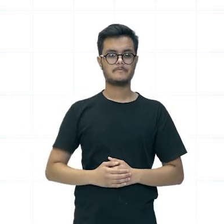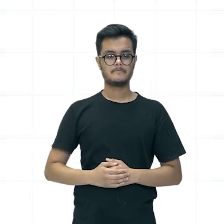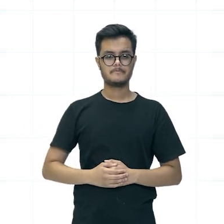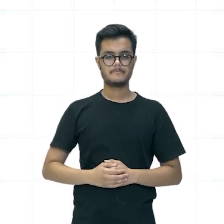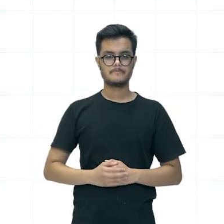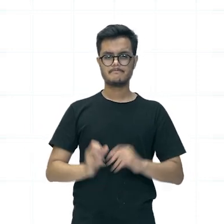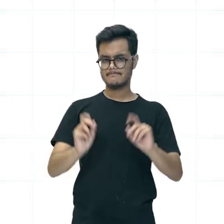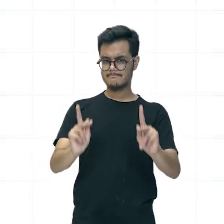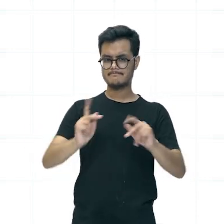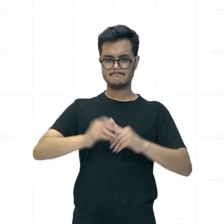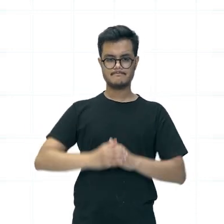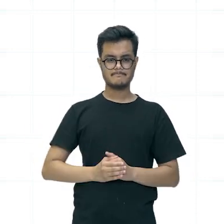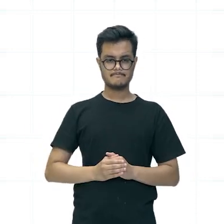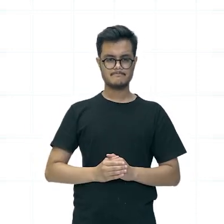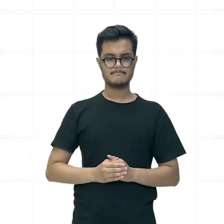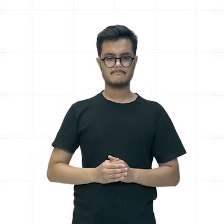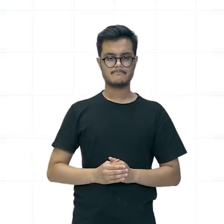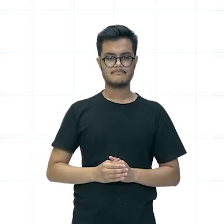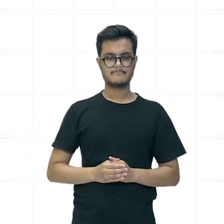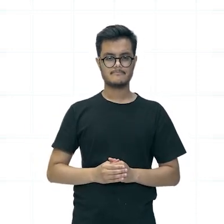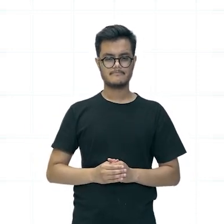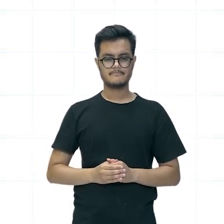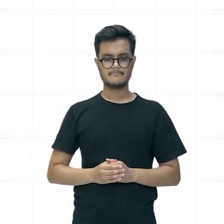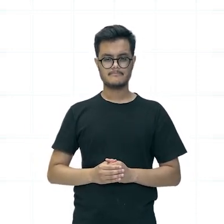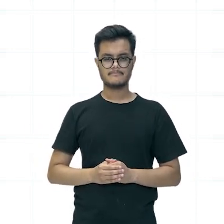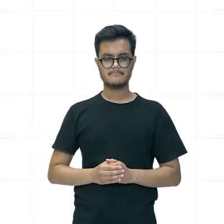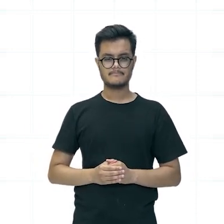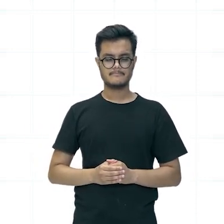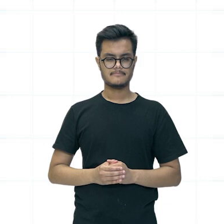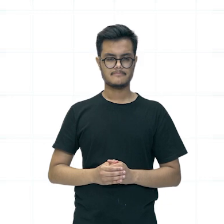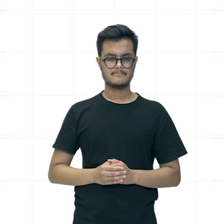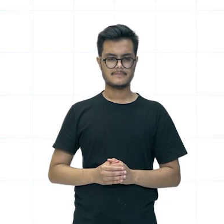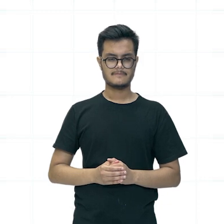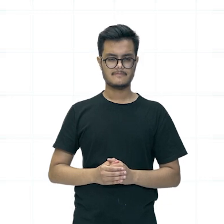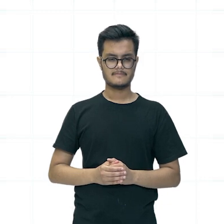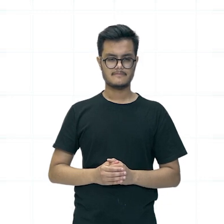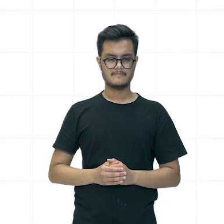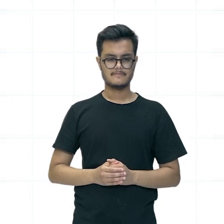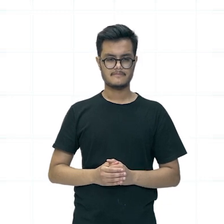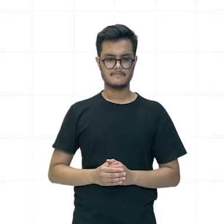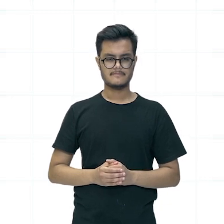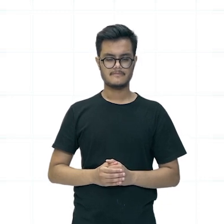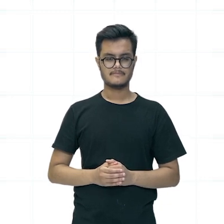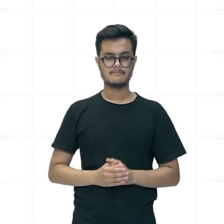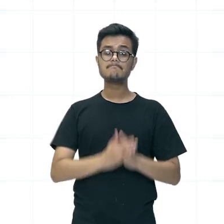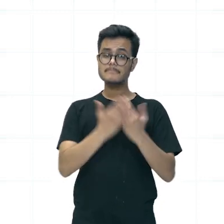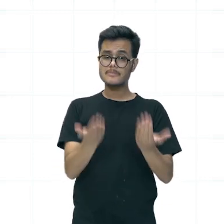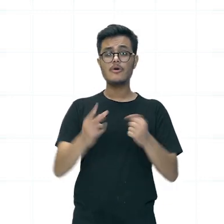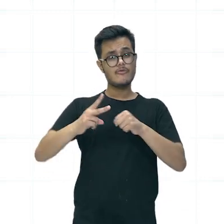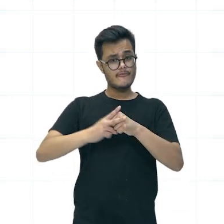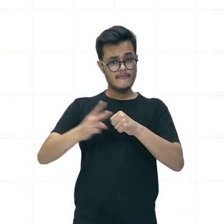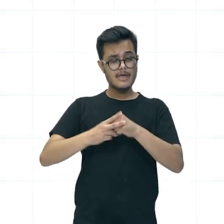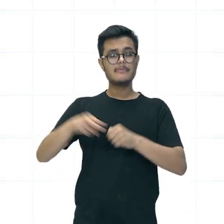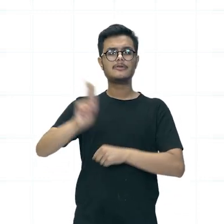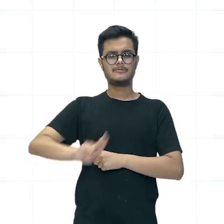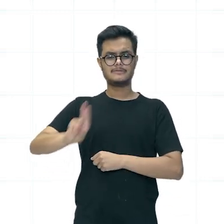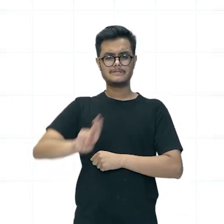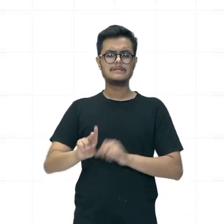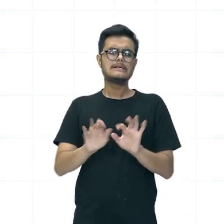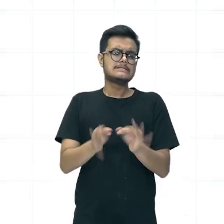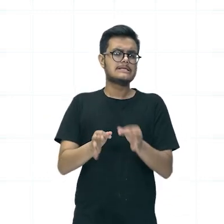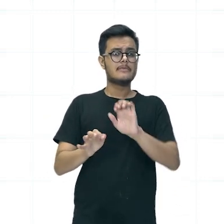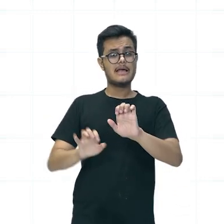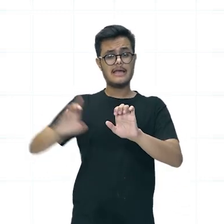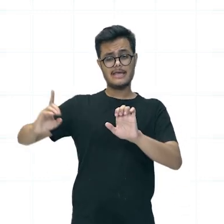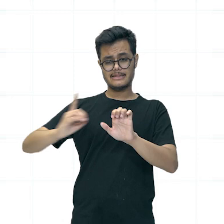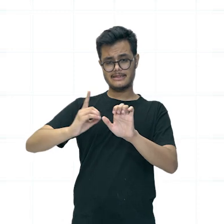bom? Caused, used, liked, escaped, tá certo? Então, esses verbos aí vão apenas receber